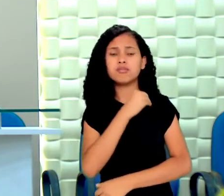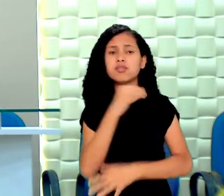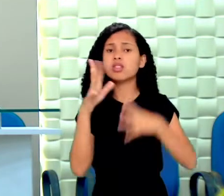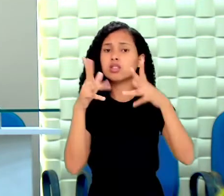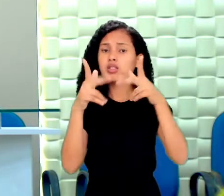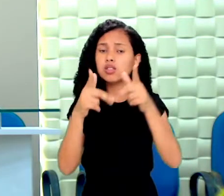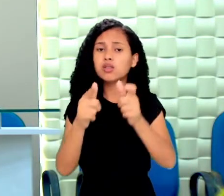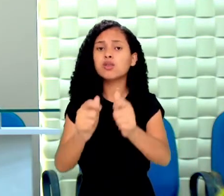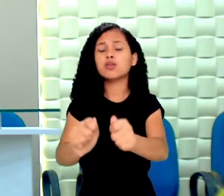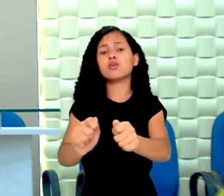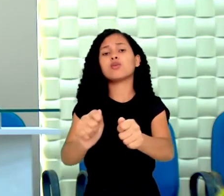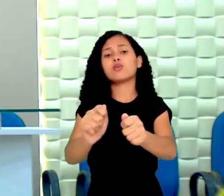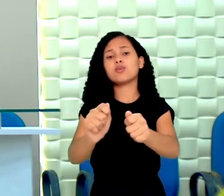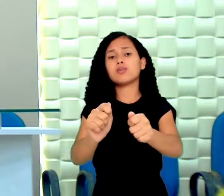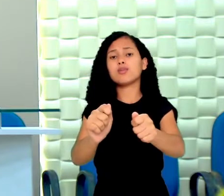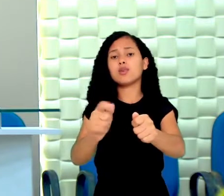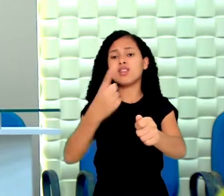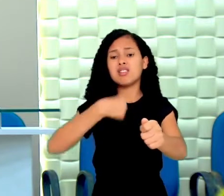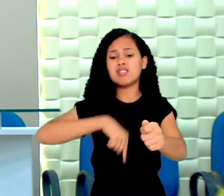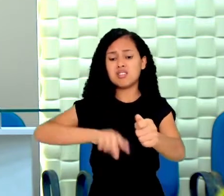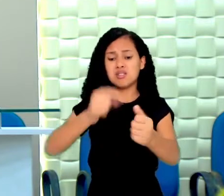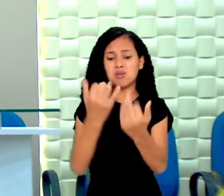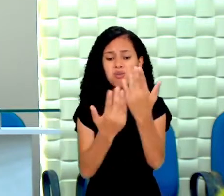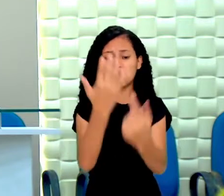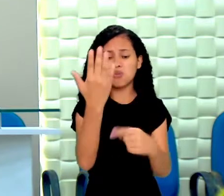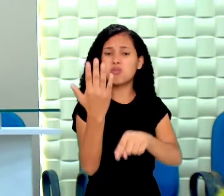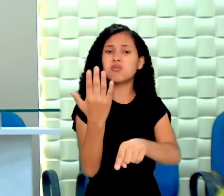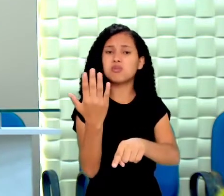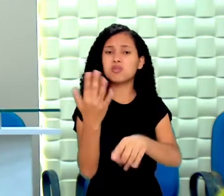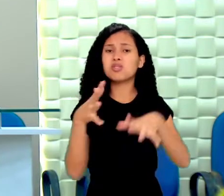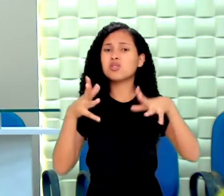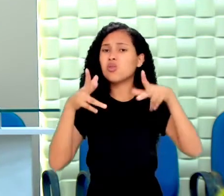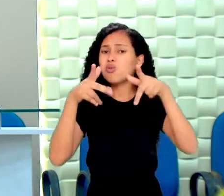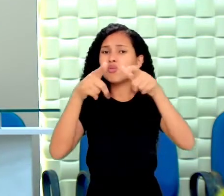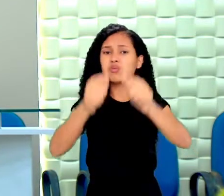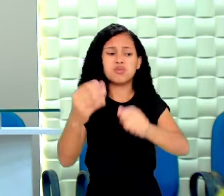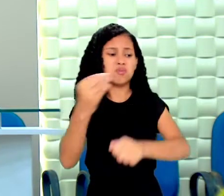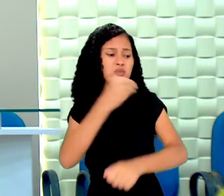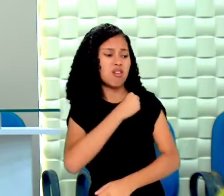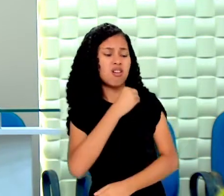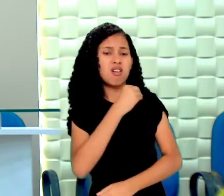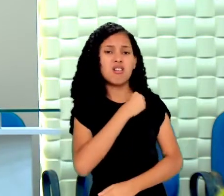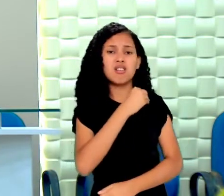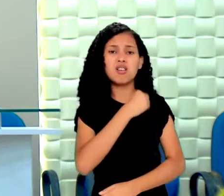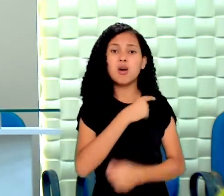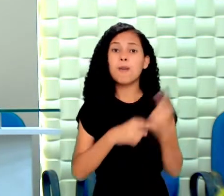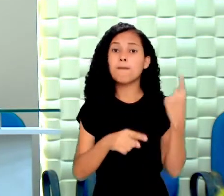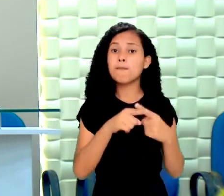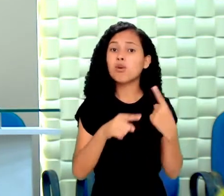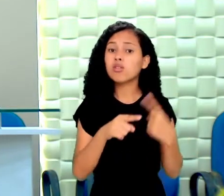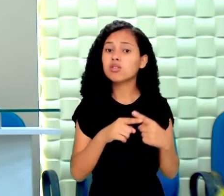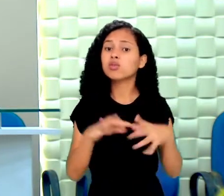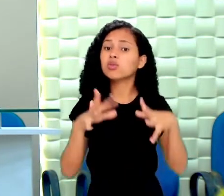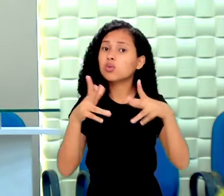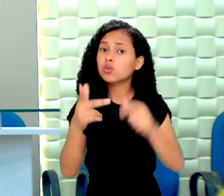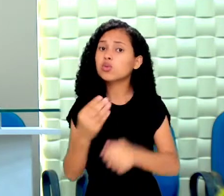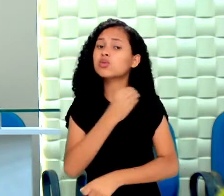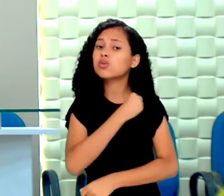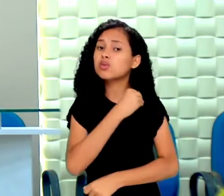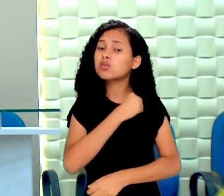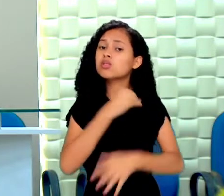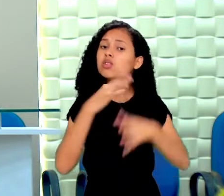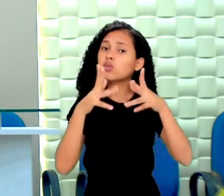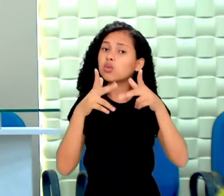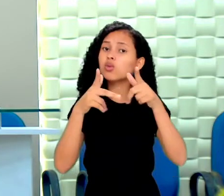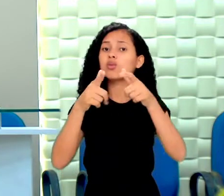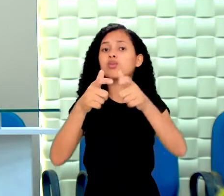todos inevitavelmente iriam para o inferno. Todos pecaram, e porque todos pecaram,